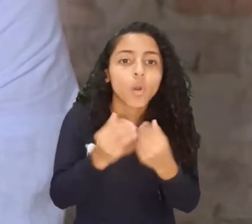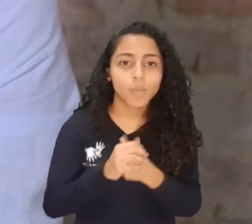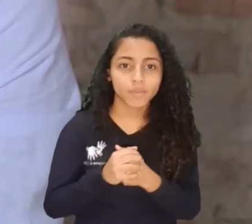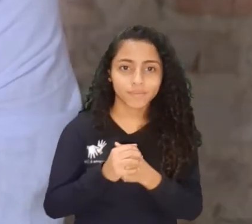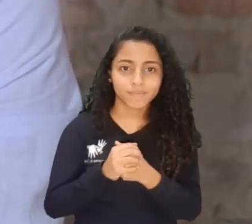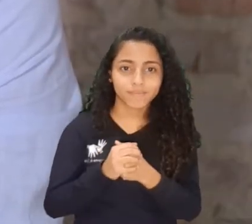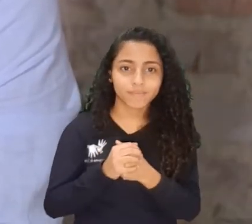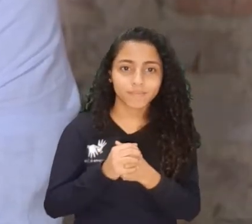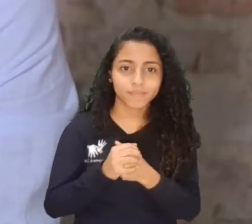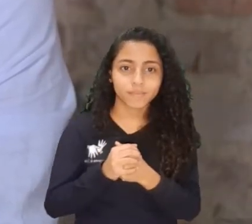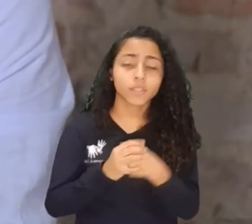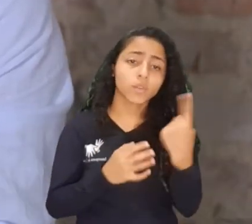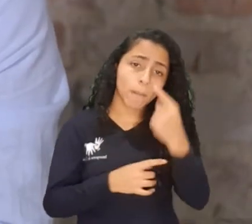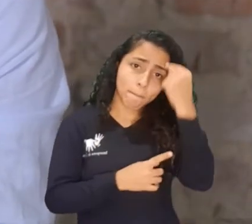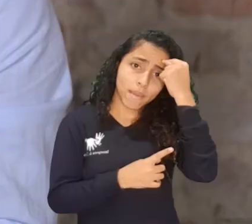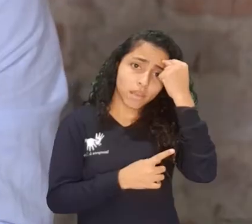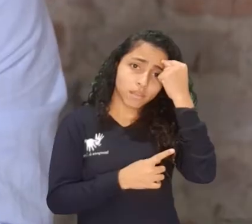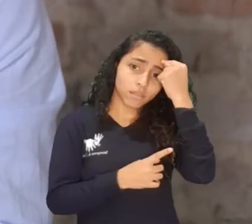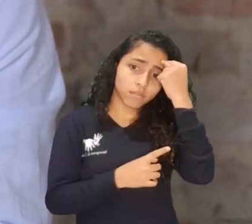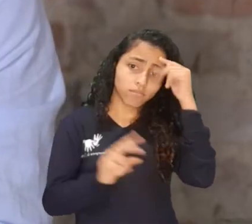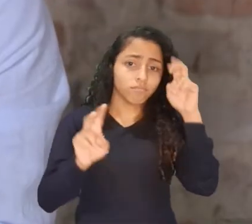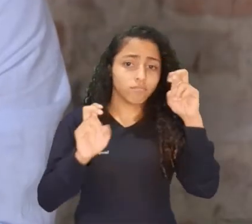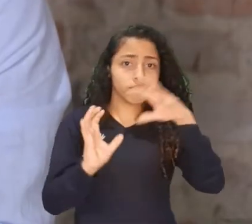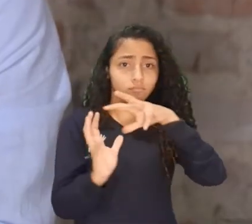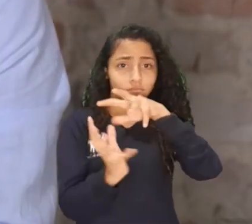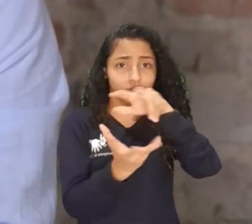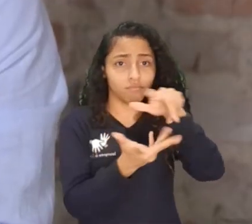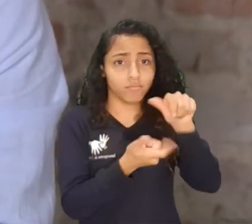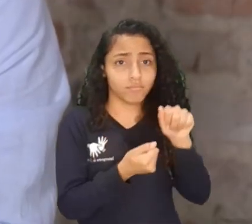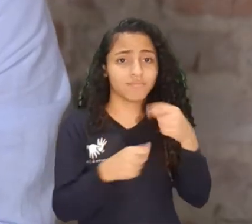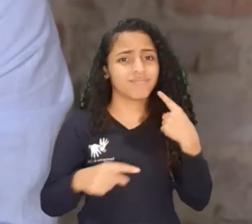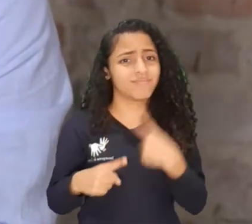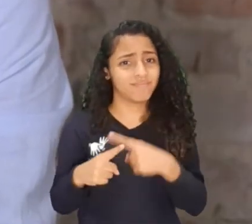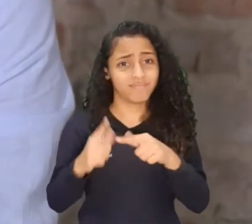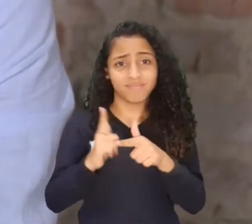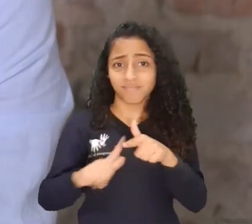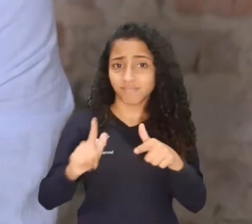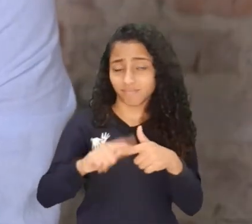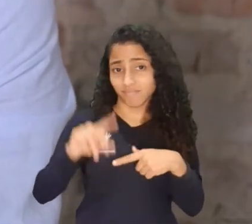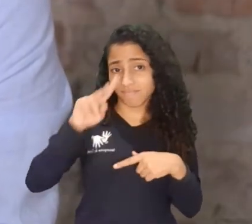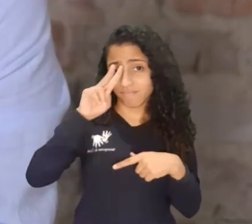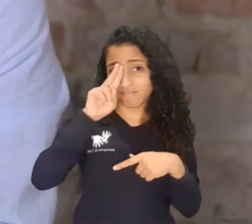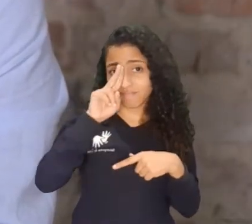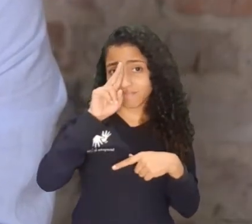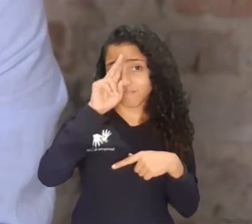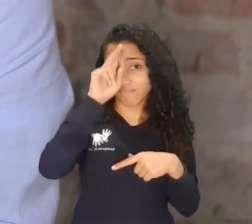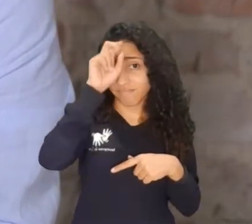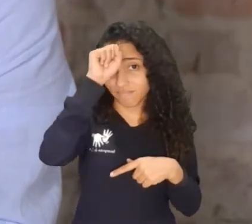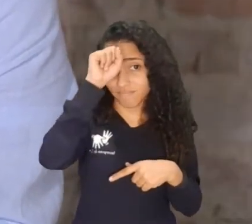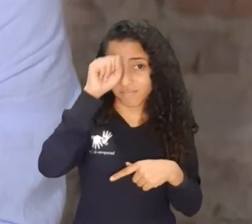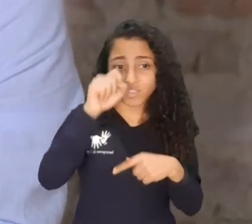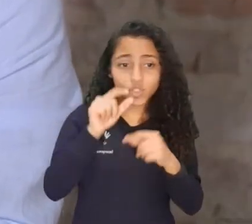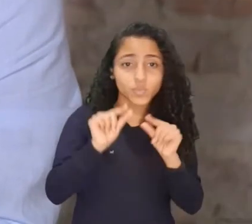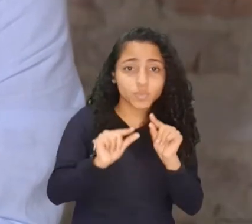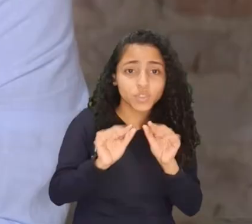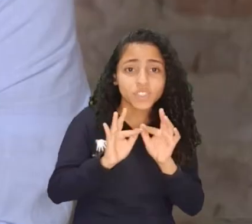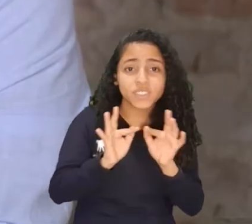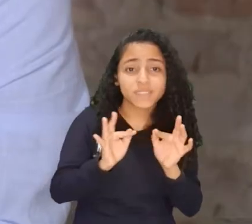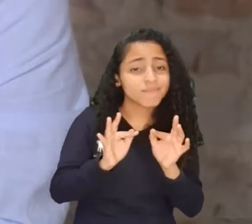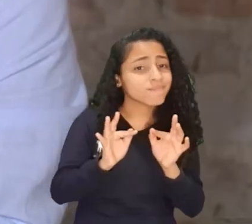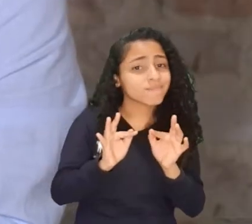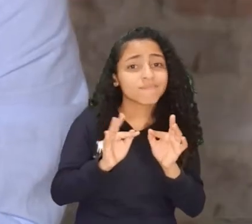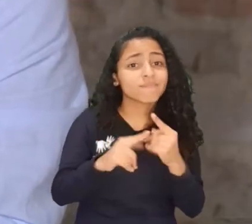termos globais. Por quê? Porque o problema é muito grande e não vai resolver necessariamente com ações pequenas. O que a gente precisa é uma